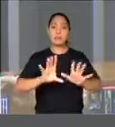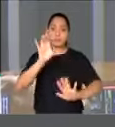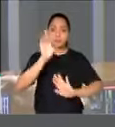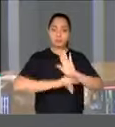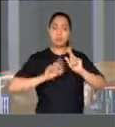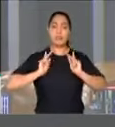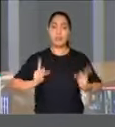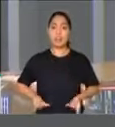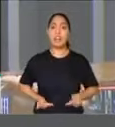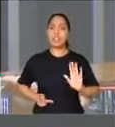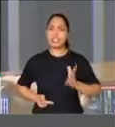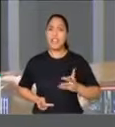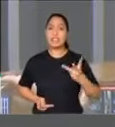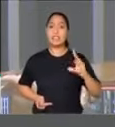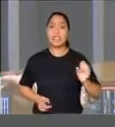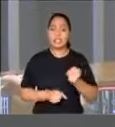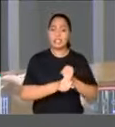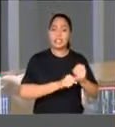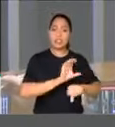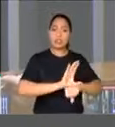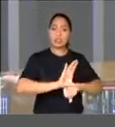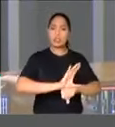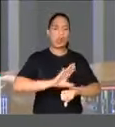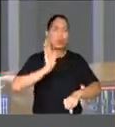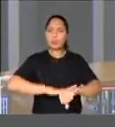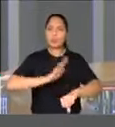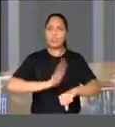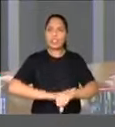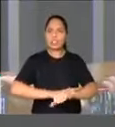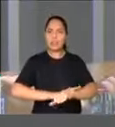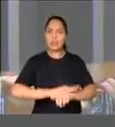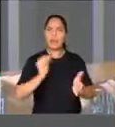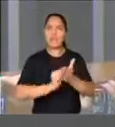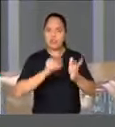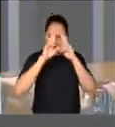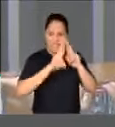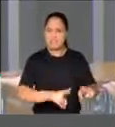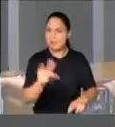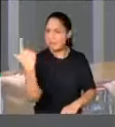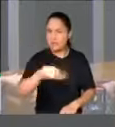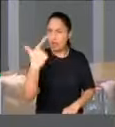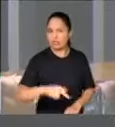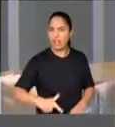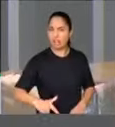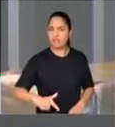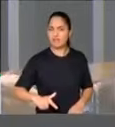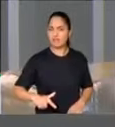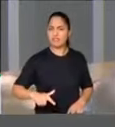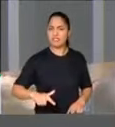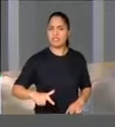Direitos Humanos, 30 anos da Constituição. Não há mais tempo para não desrespeitar, para nos